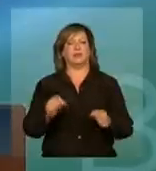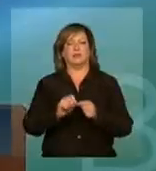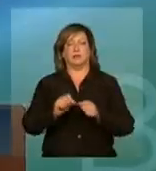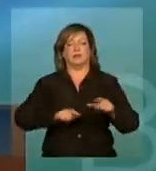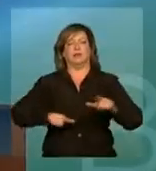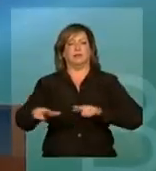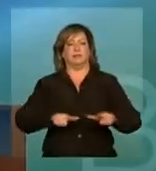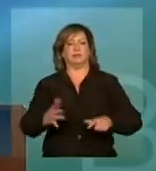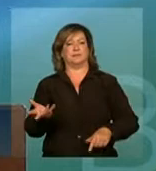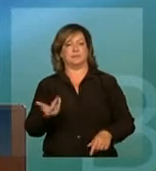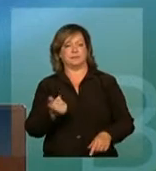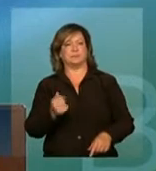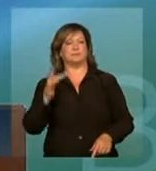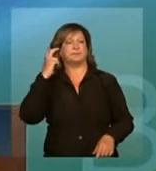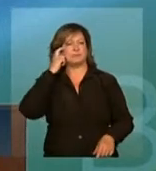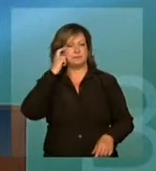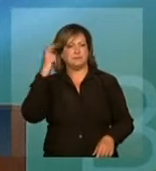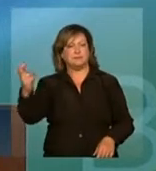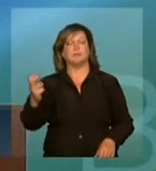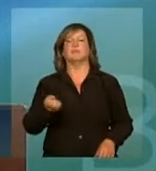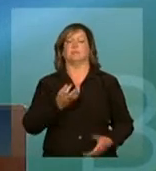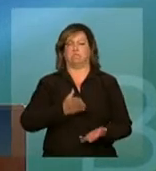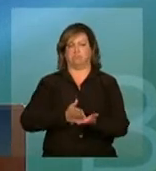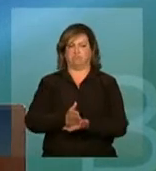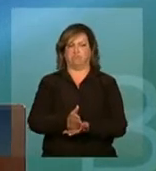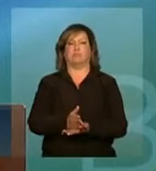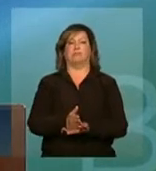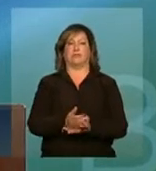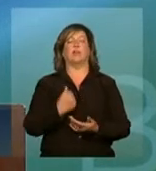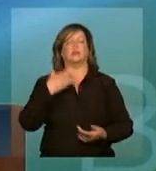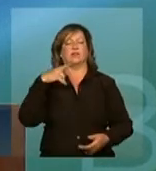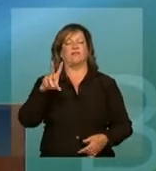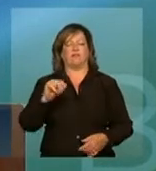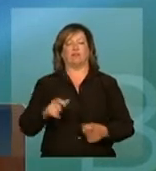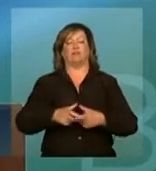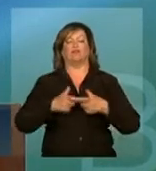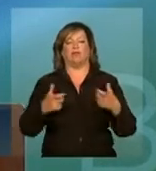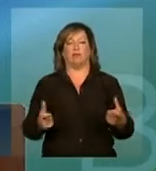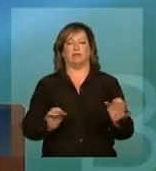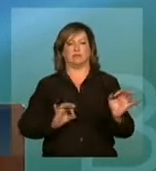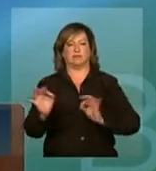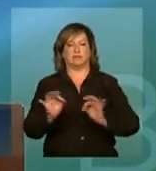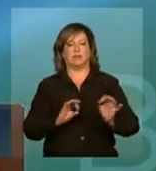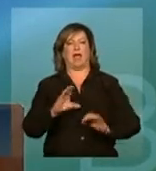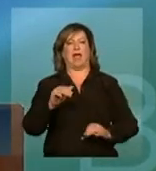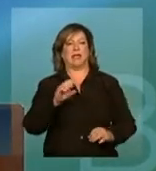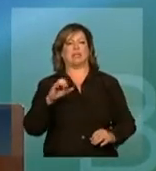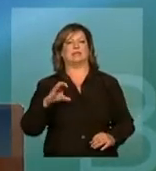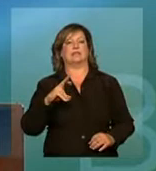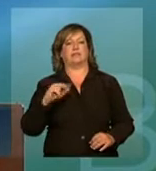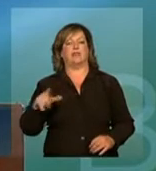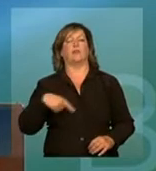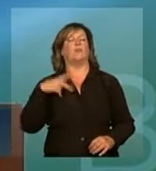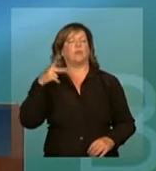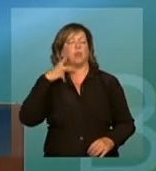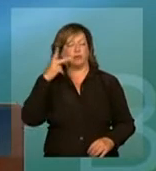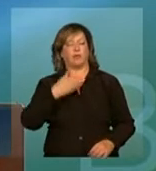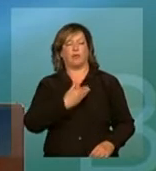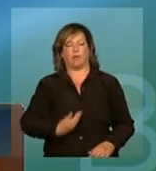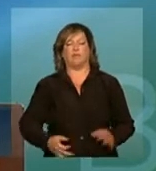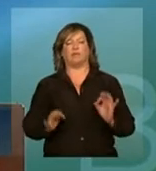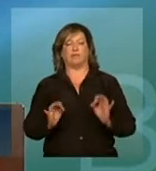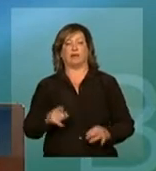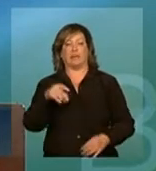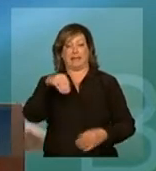sua capacidade intelectual e sua determinação. Sei que terá sucesso na condução das políticas do nosso governo. Na